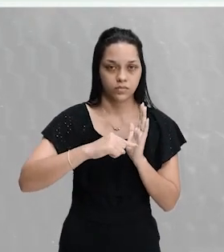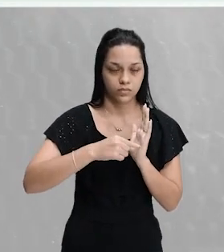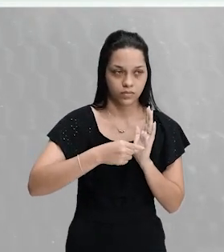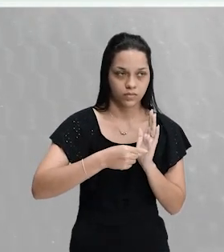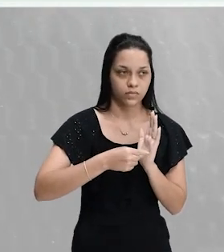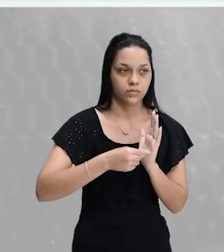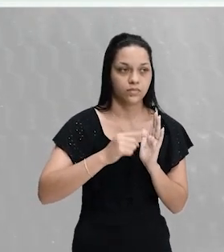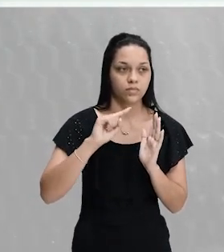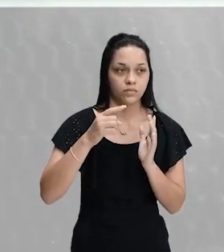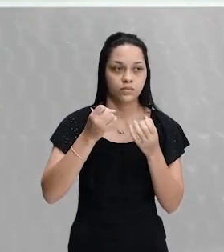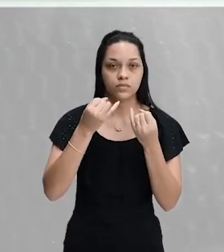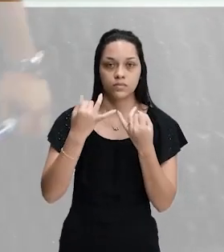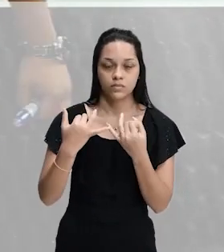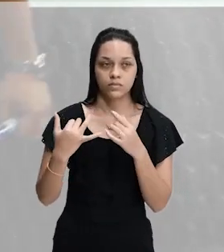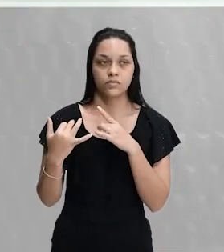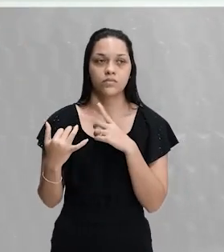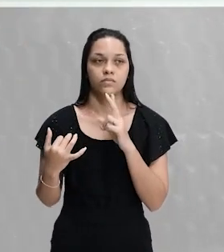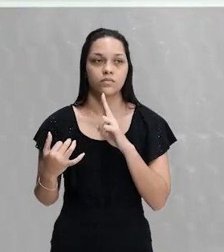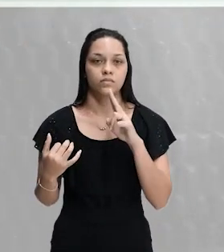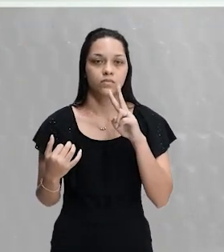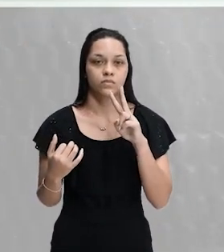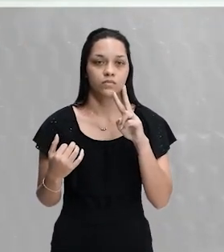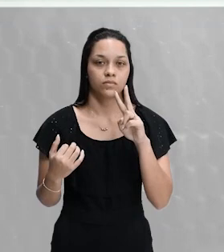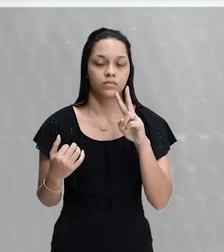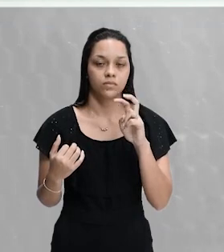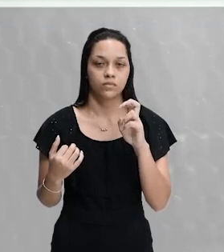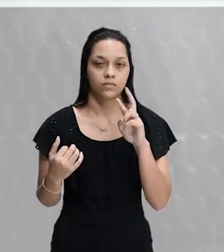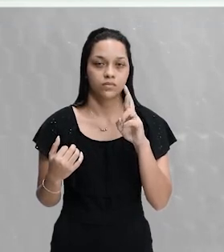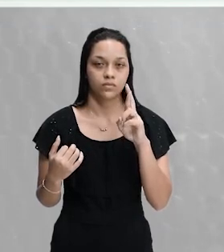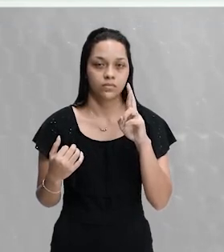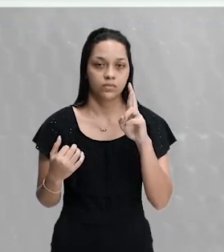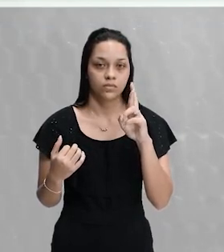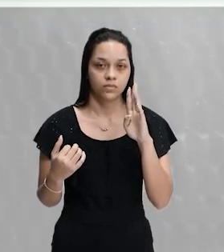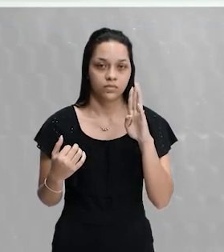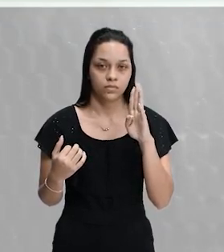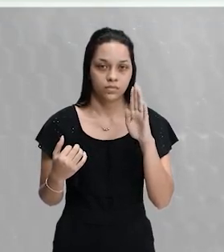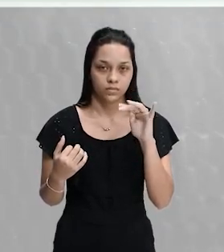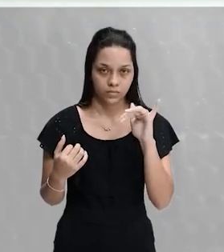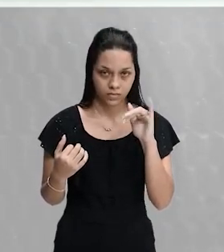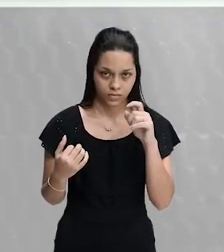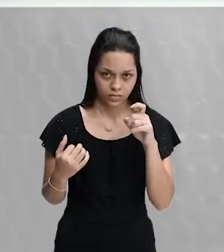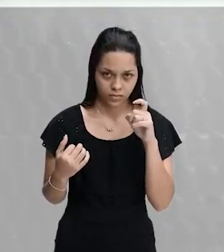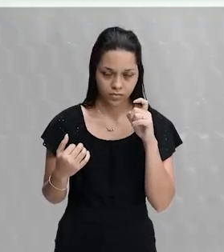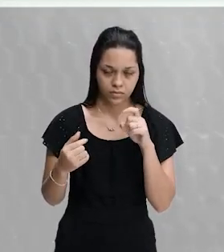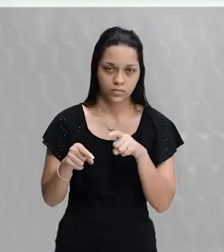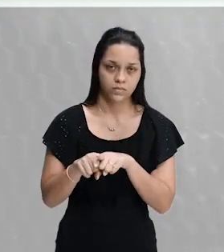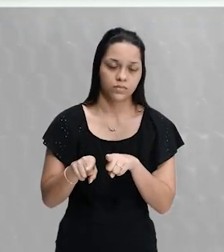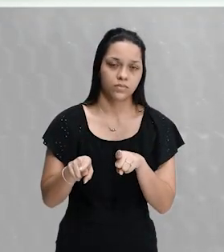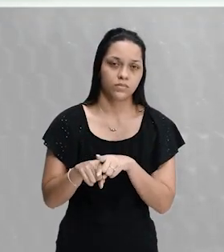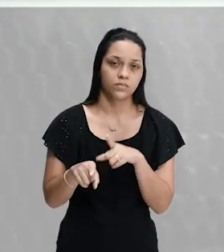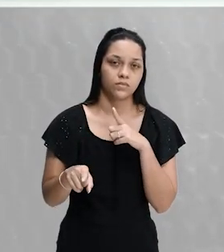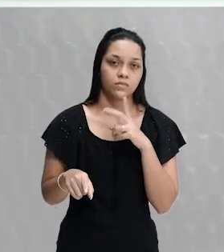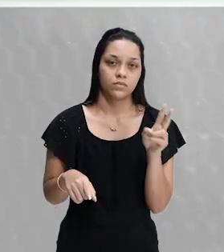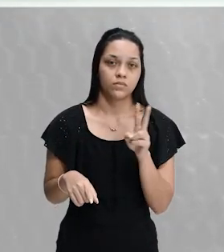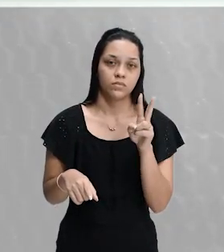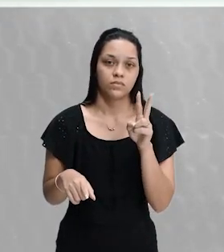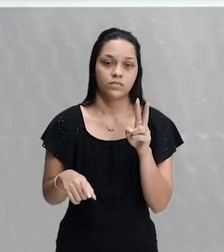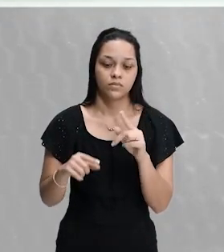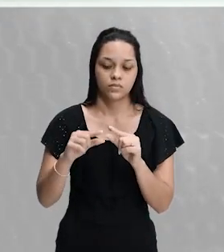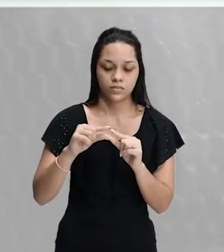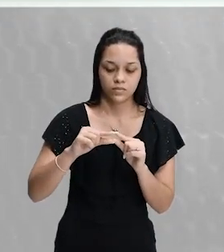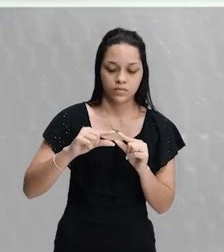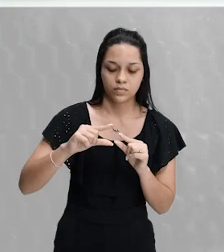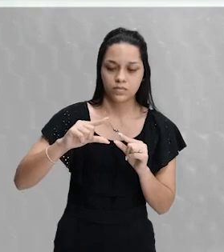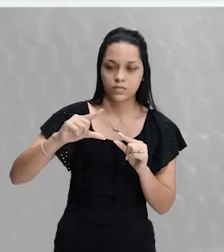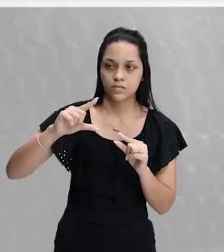Já depois vamos falar desse ponto aqui que é chamado de vértice. Ele é o ponto mínimo nesse caso. E a partir daqui os valores de y começam a